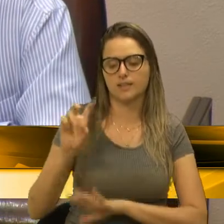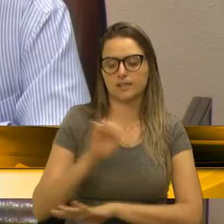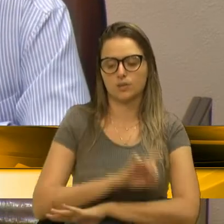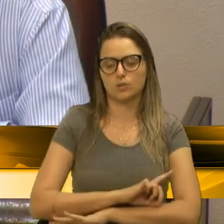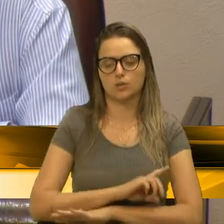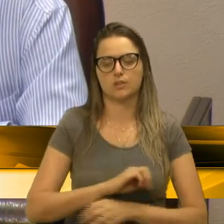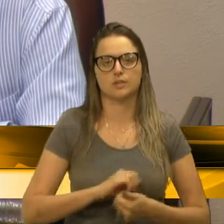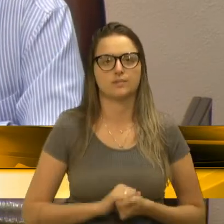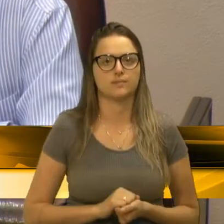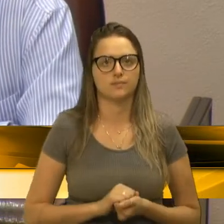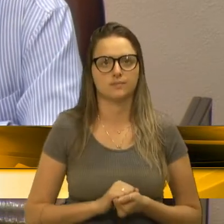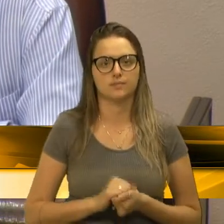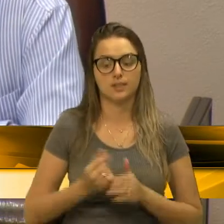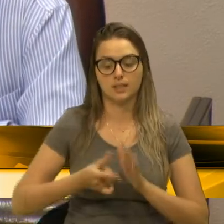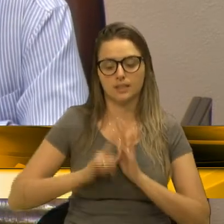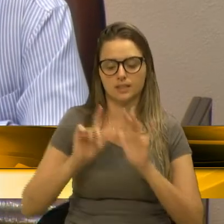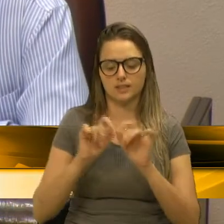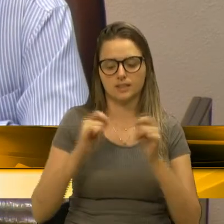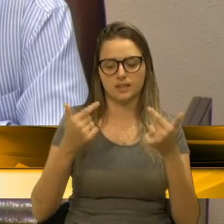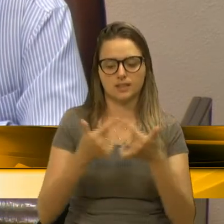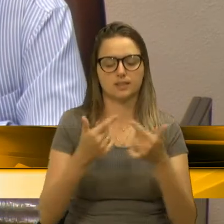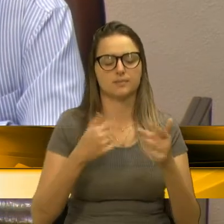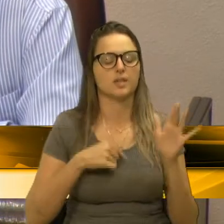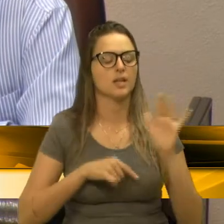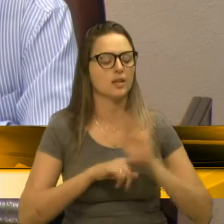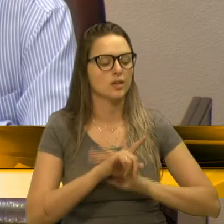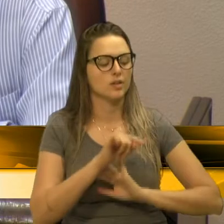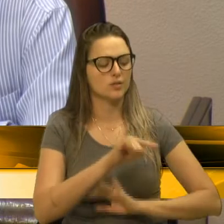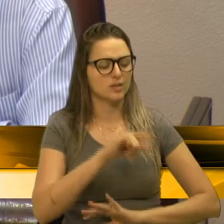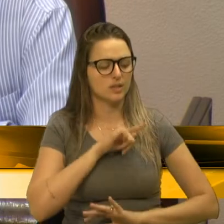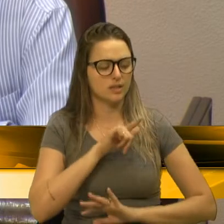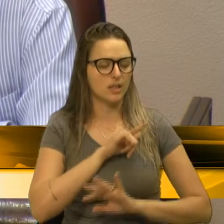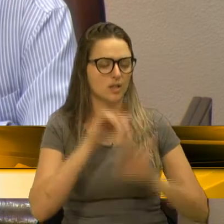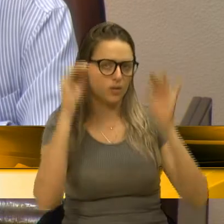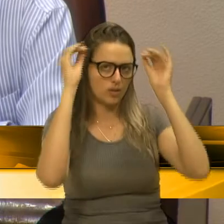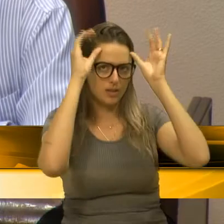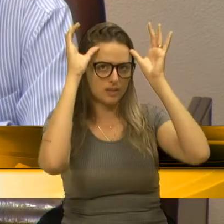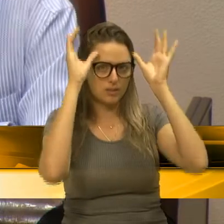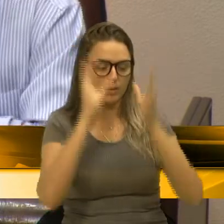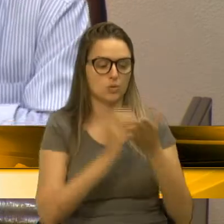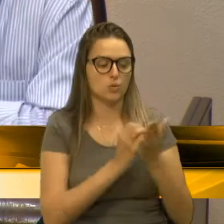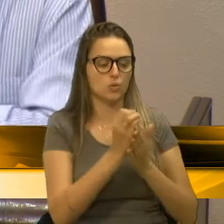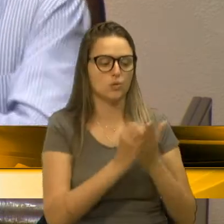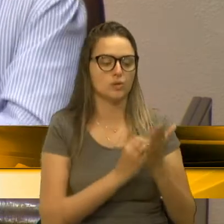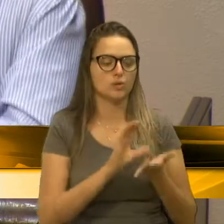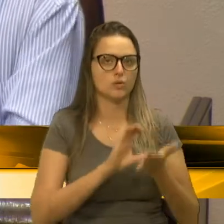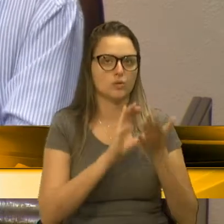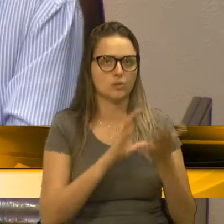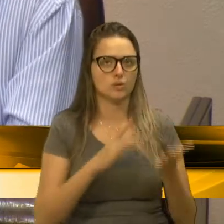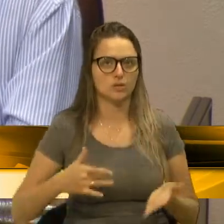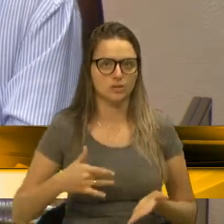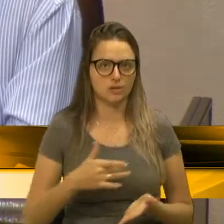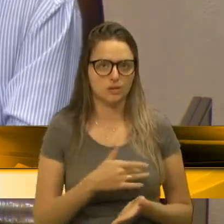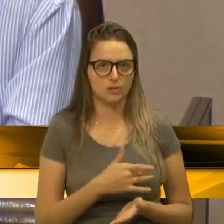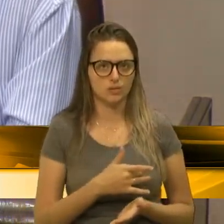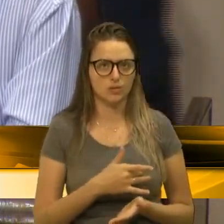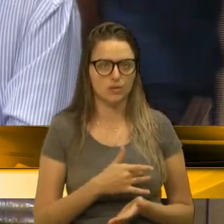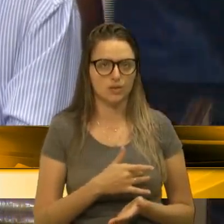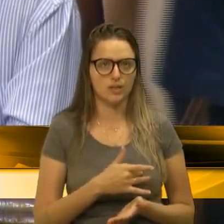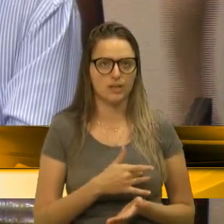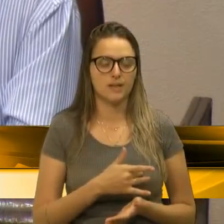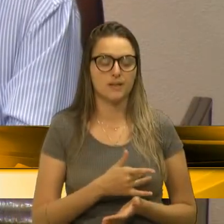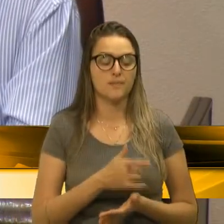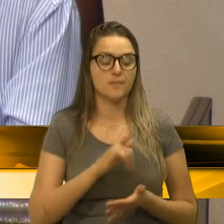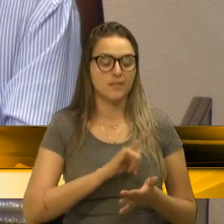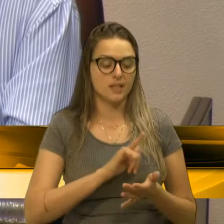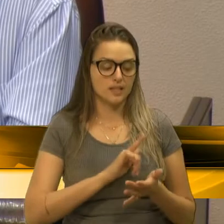úteis, antes da Assembleia. Doutora Cássia, a senhora tem conhecimento também do ofício do Conselho Municipal de Saúde, no qual cumprimenta